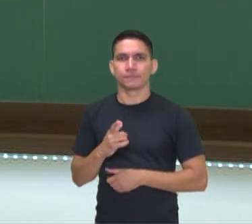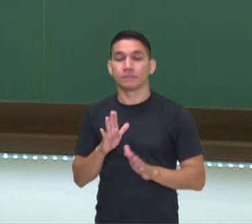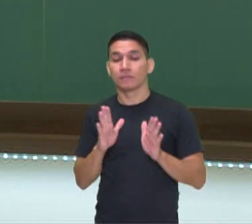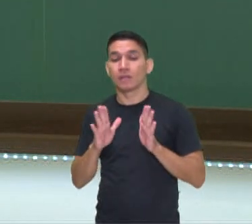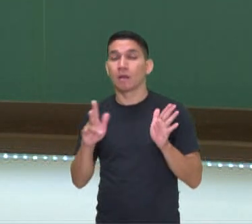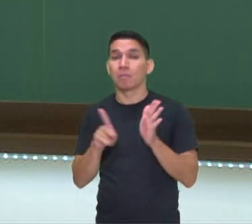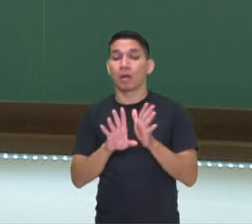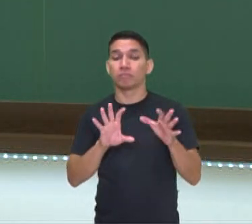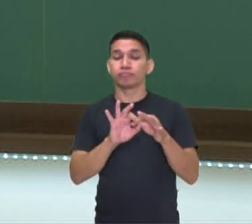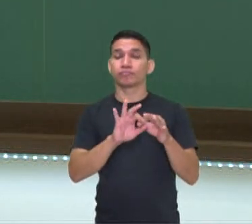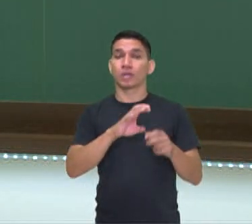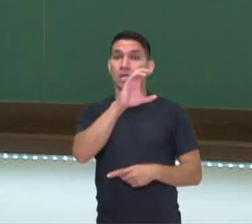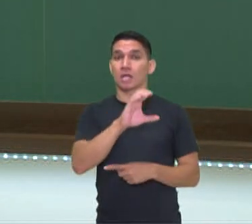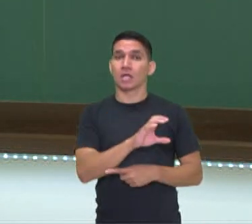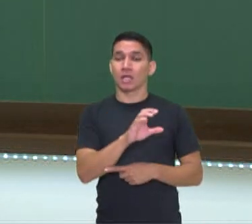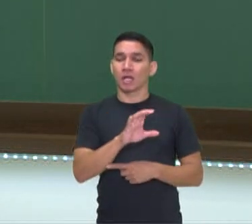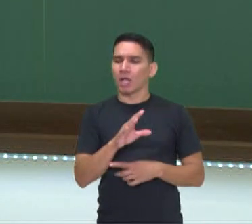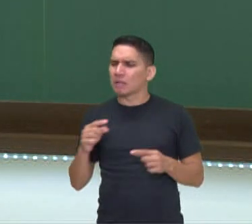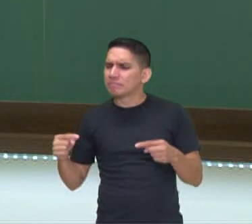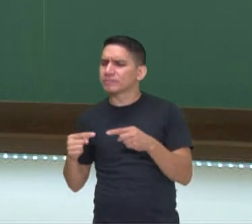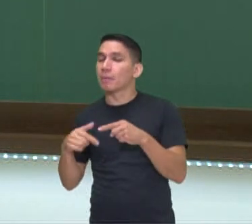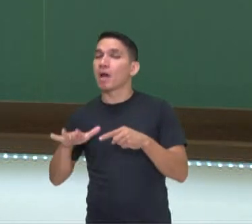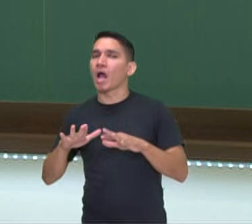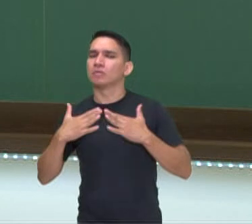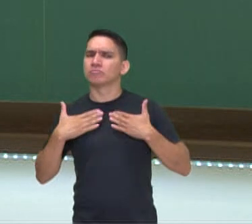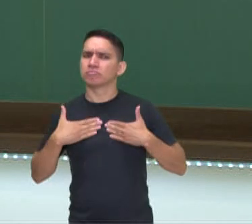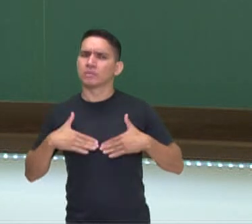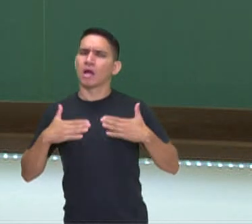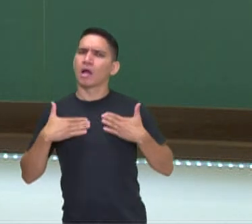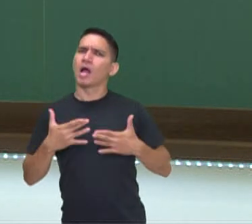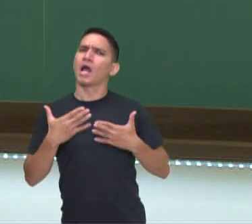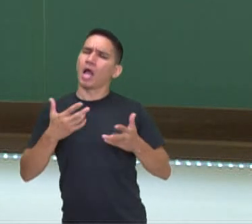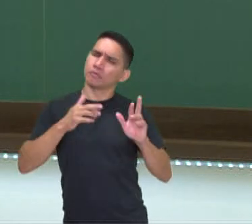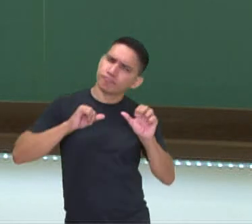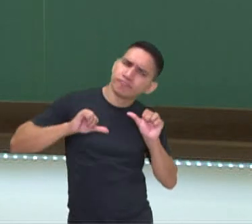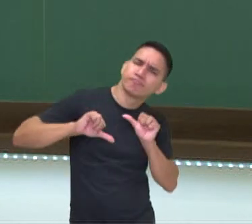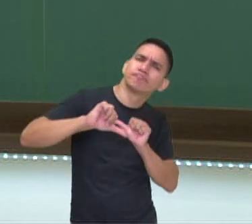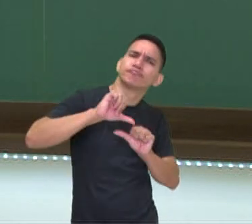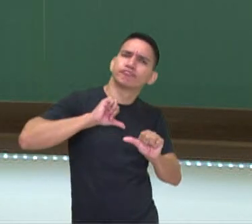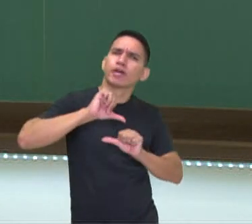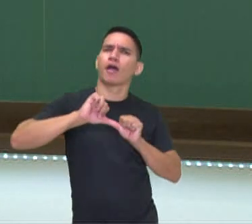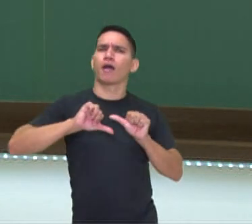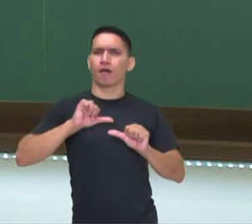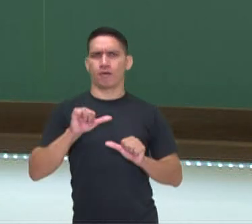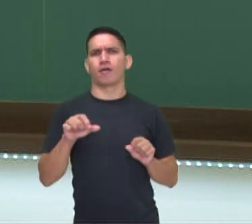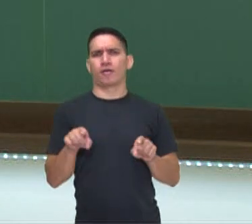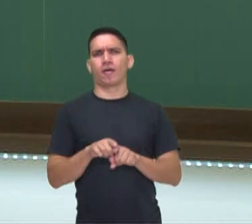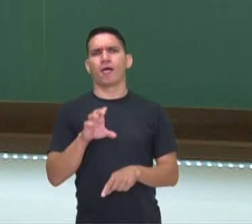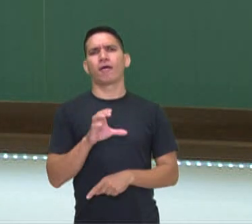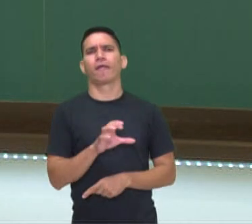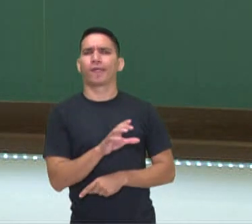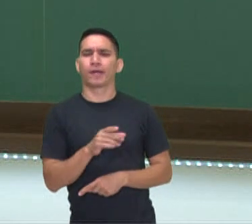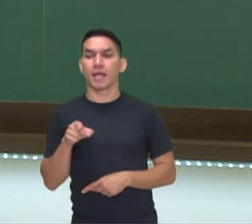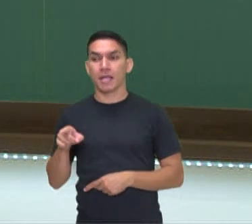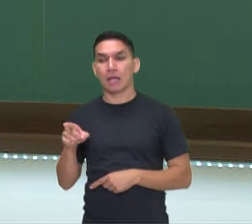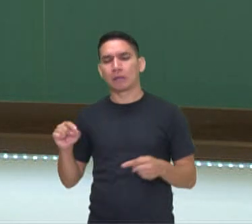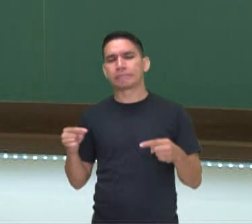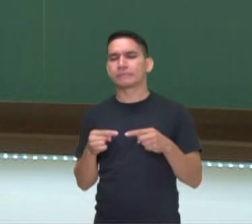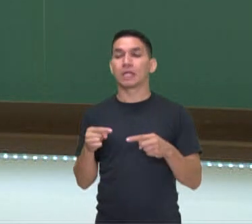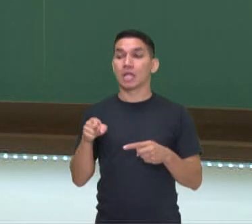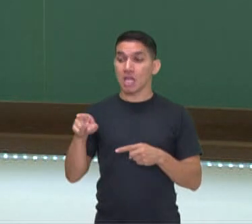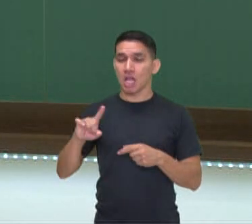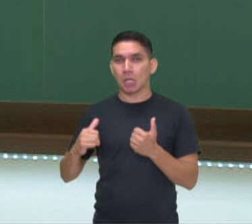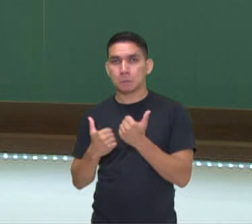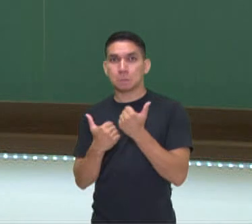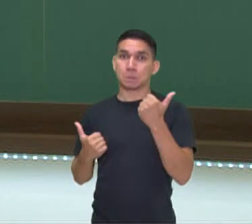da igreja mais light, que queria reformar a igreja, né? Ele era sucessor